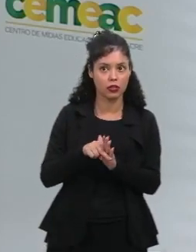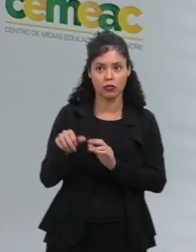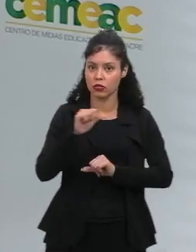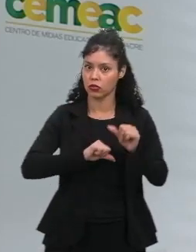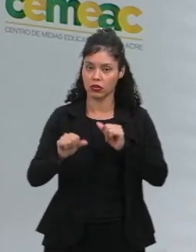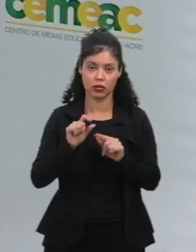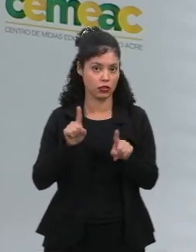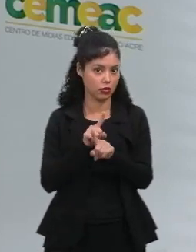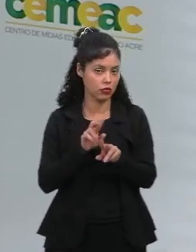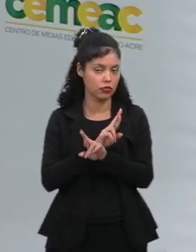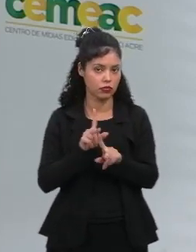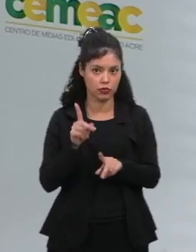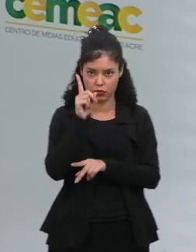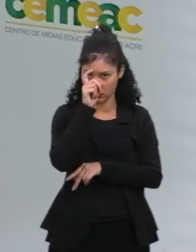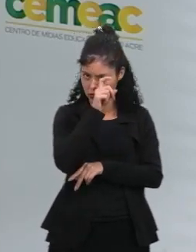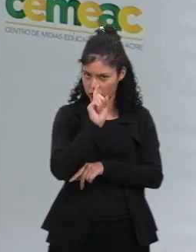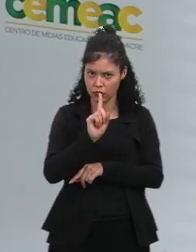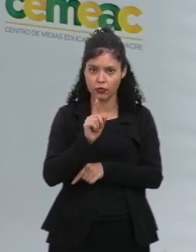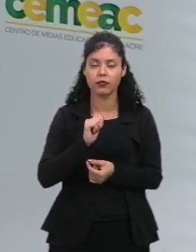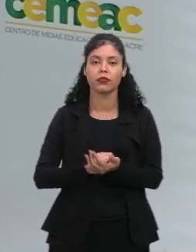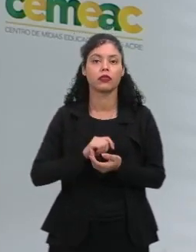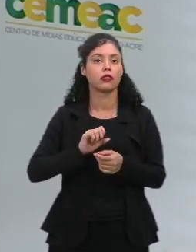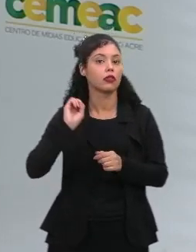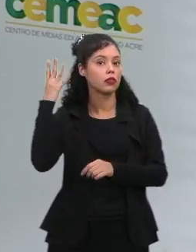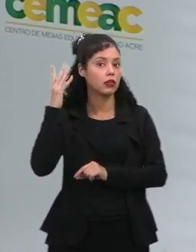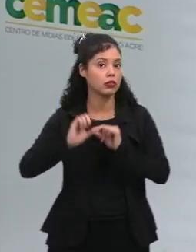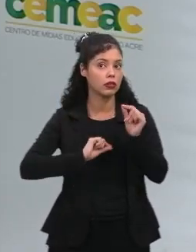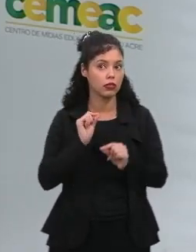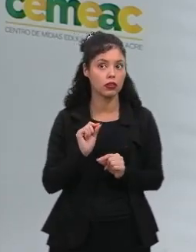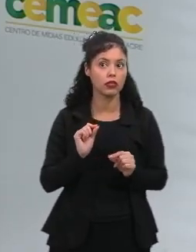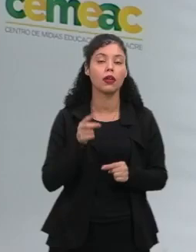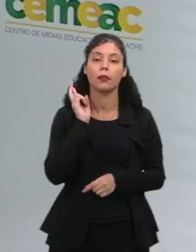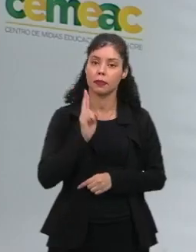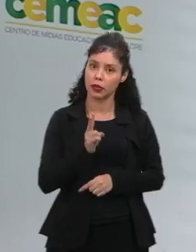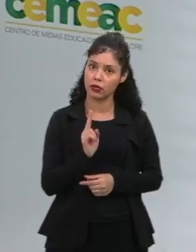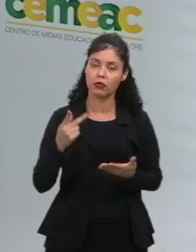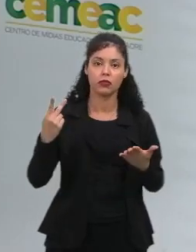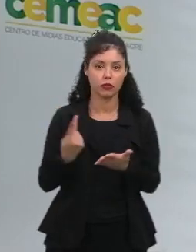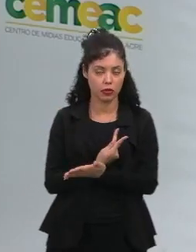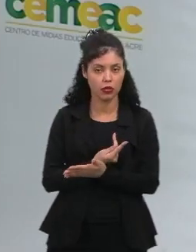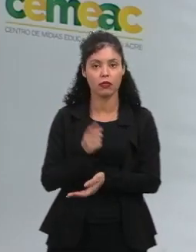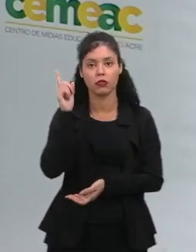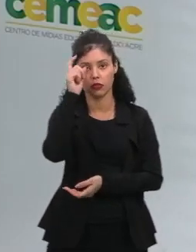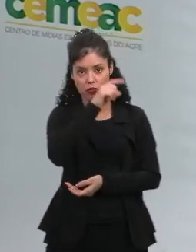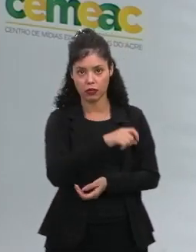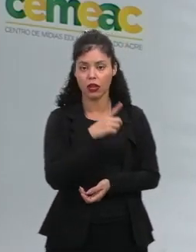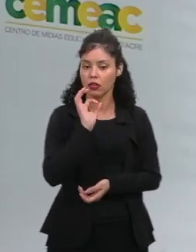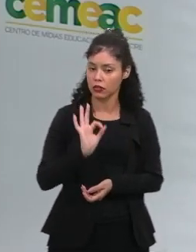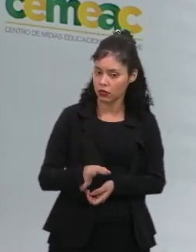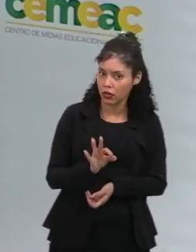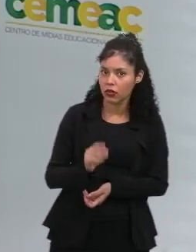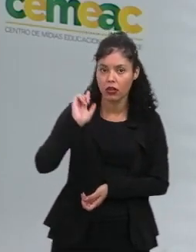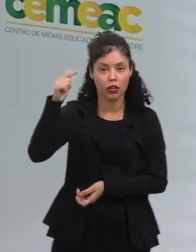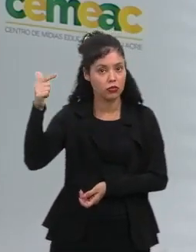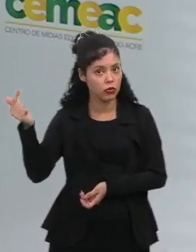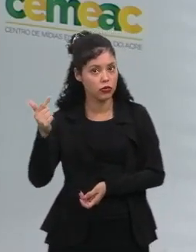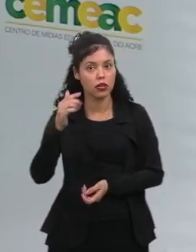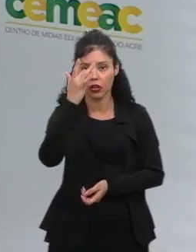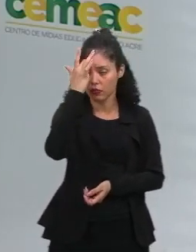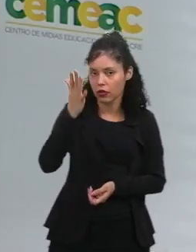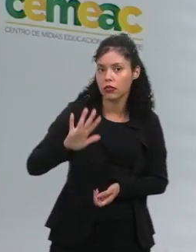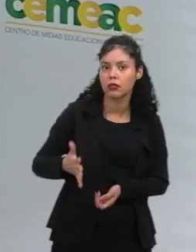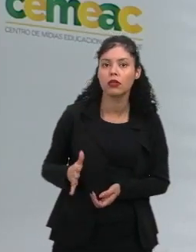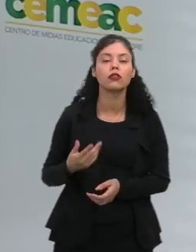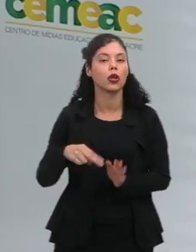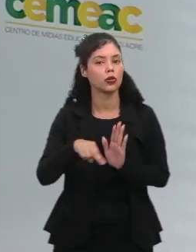alteração significativa. Então, isso acontece o quê? Que mesmo se errar uma questão difícil e você acertando as faces e as médias, você ainda vai ter uma